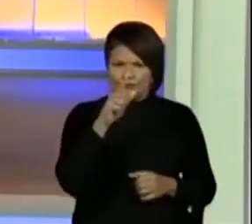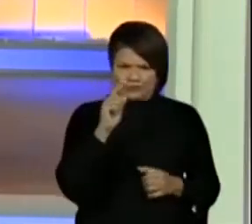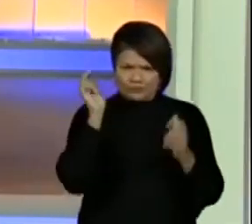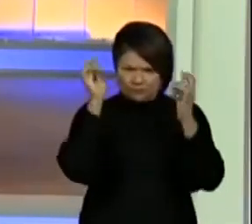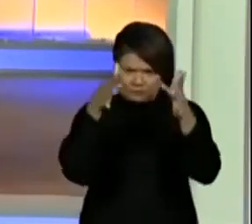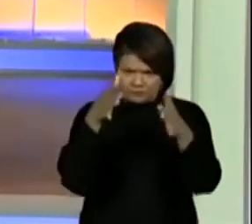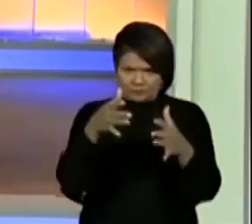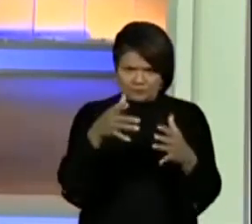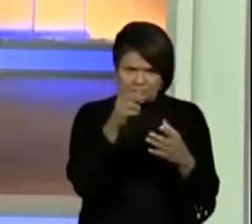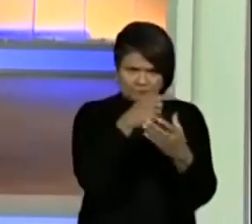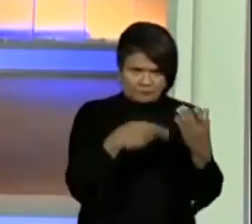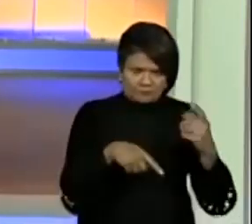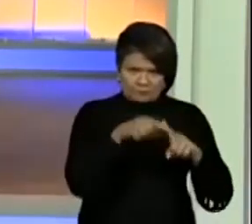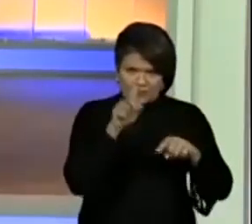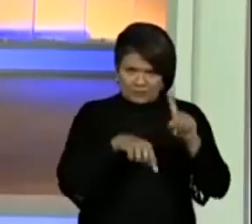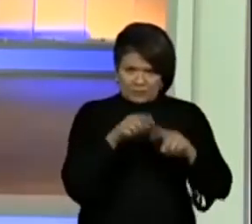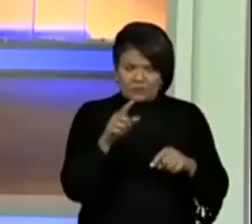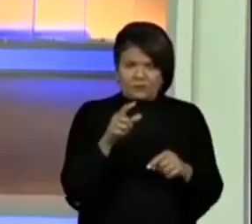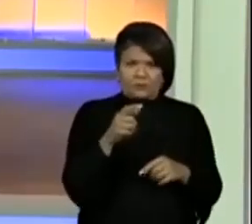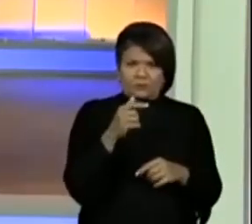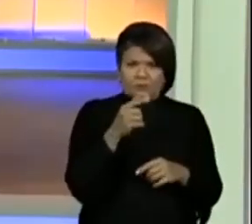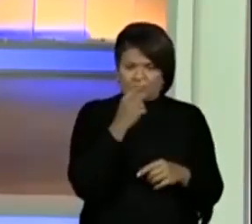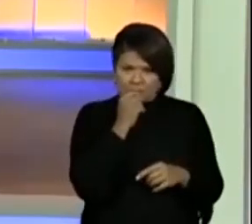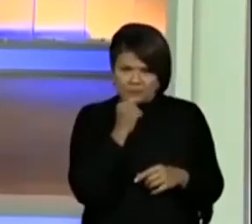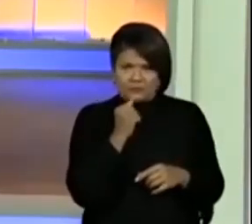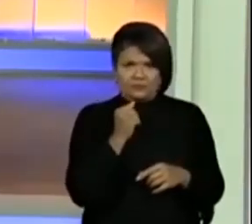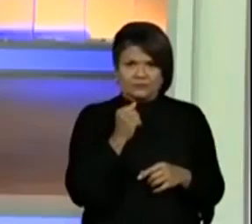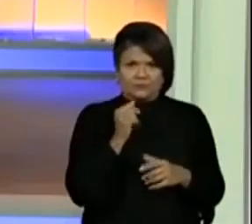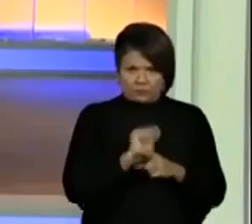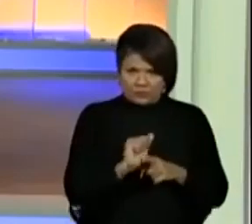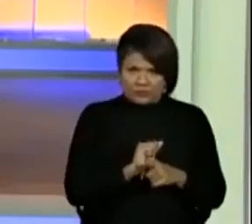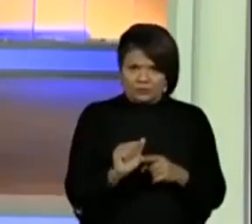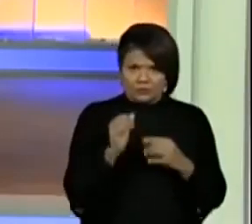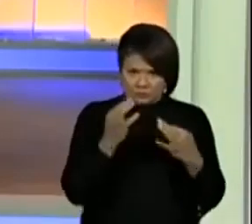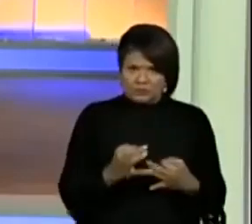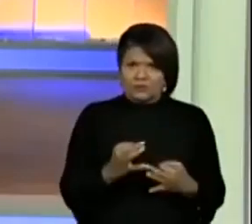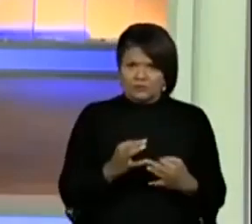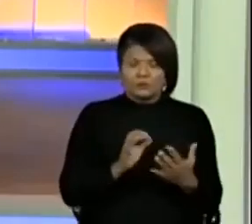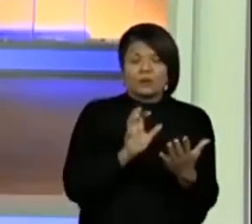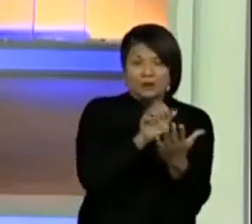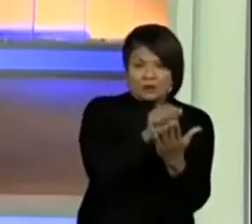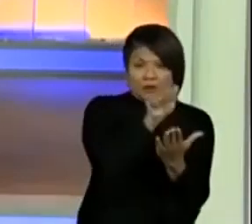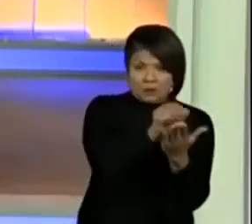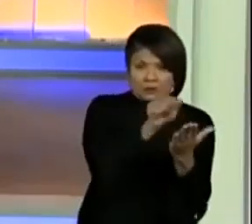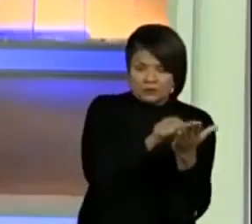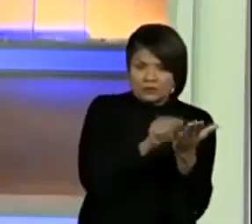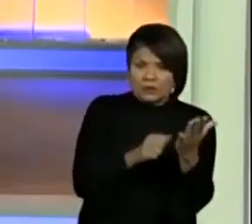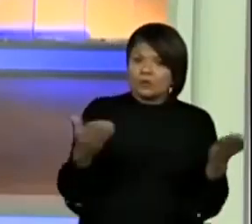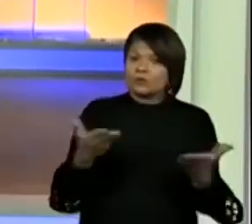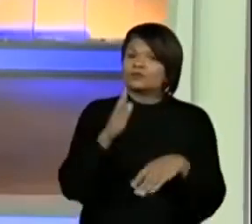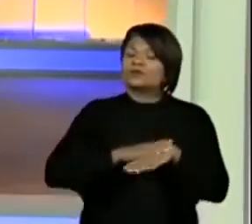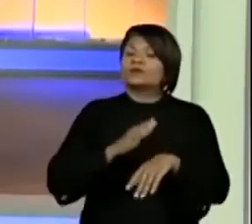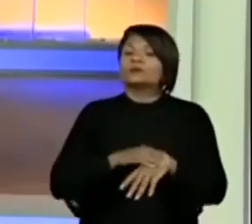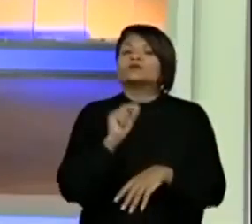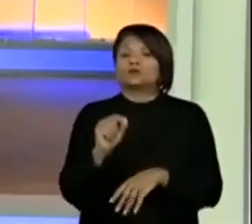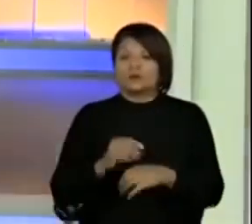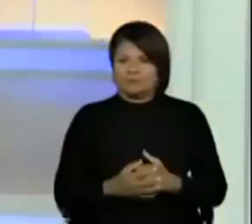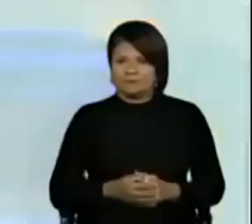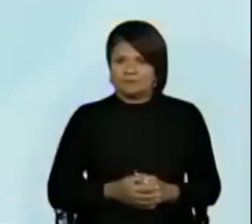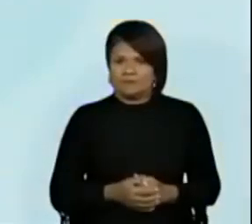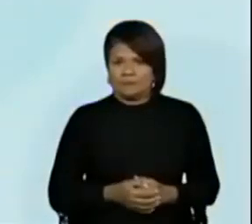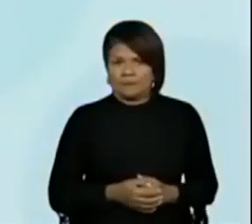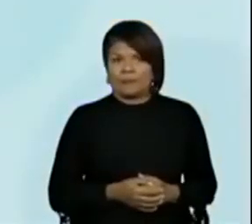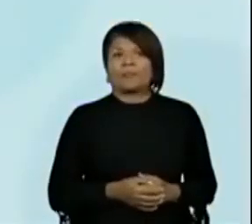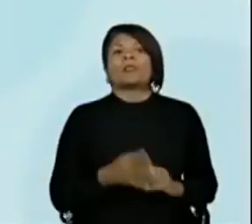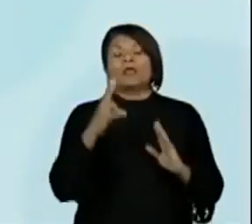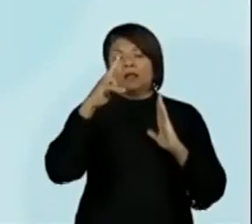Seu caderno, seu lápis, sua borracha, tudo certinho? Vamos anotar o que nós fizemos hoje. Então, o que nós fizemos hoje? Nós